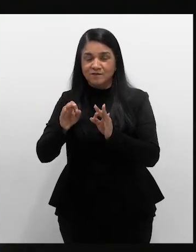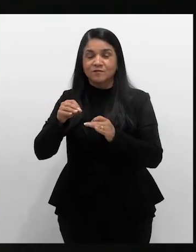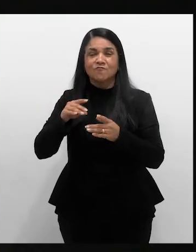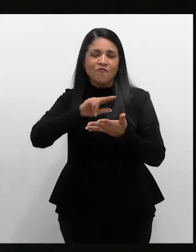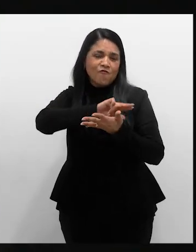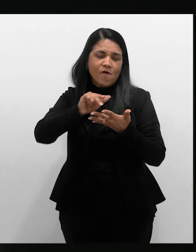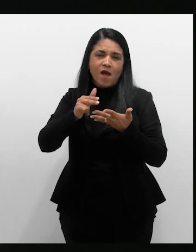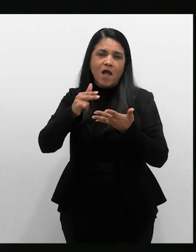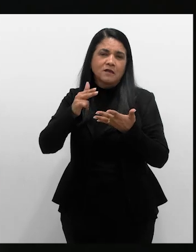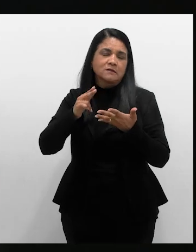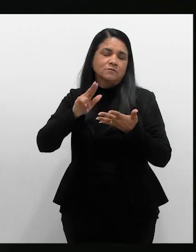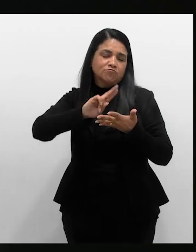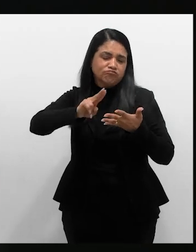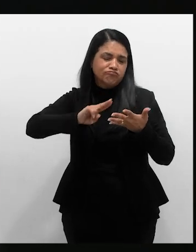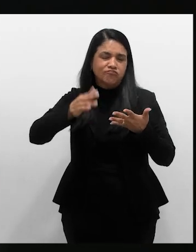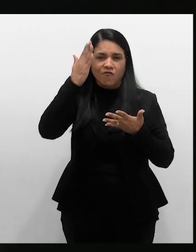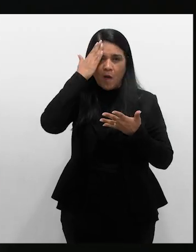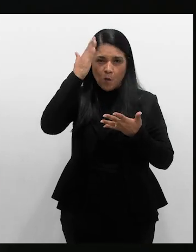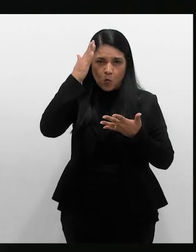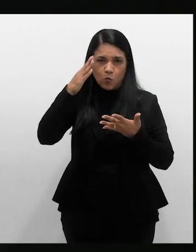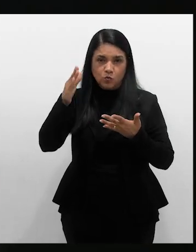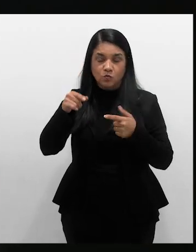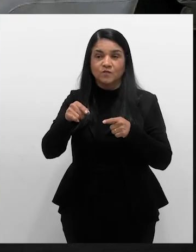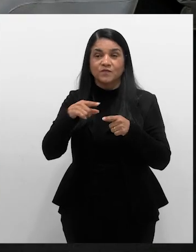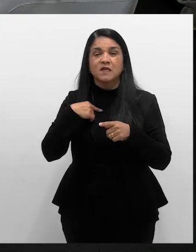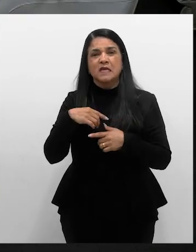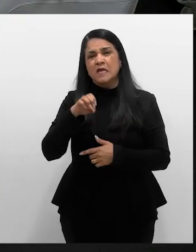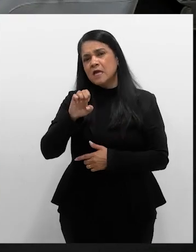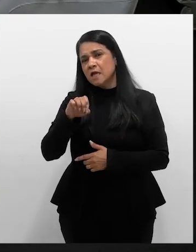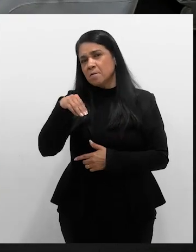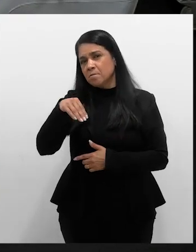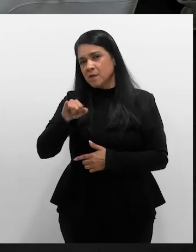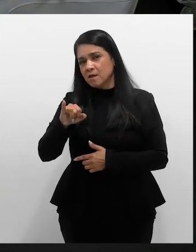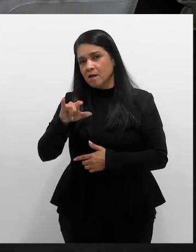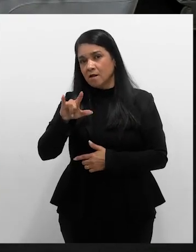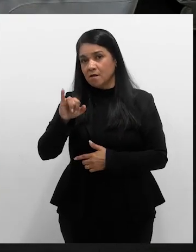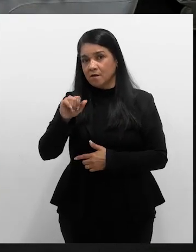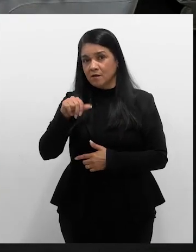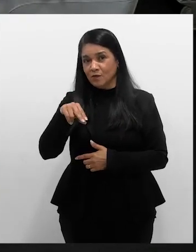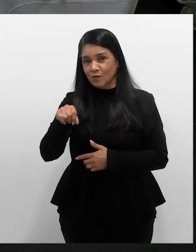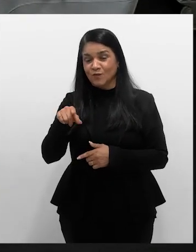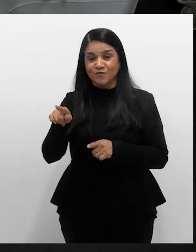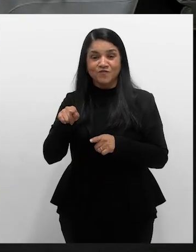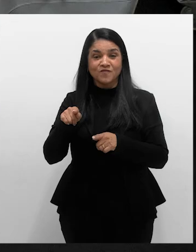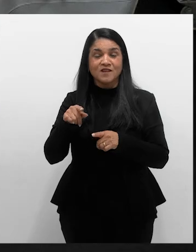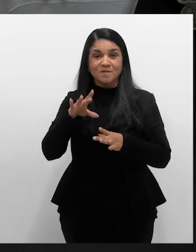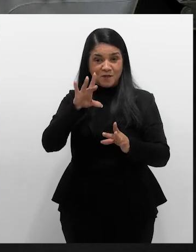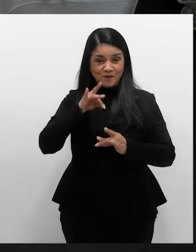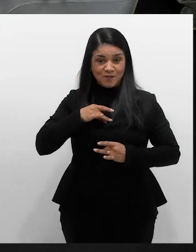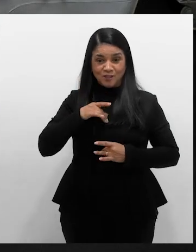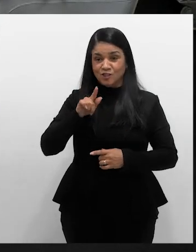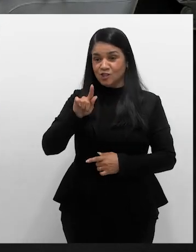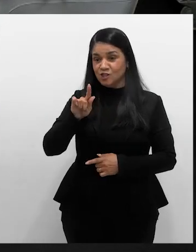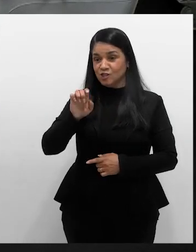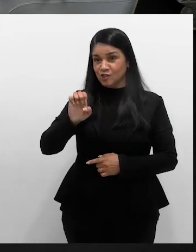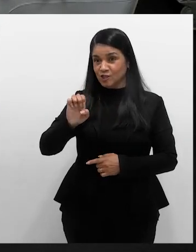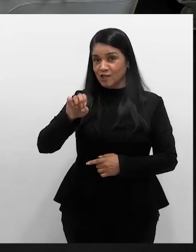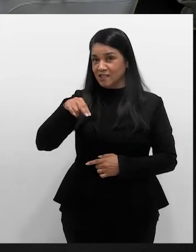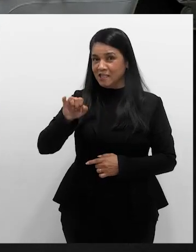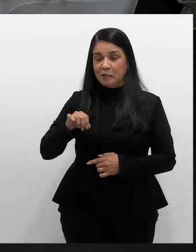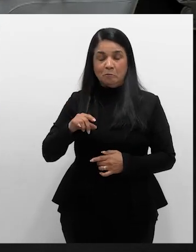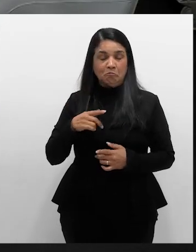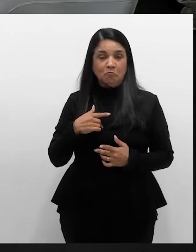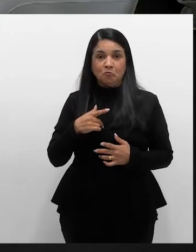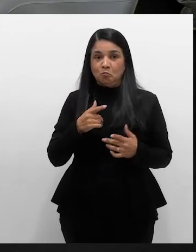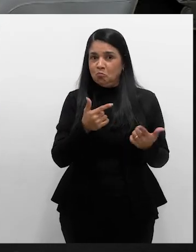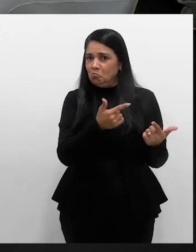Marieta, Elba Ramalho. Exatamente. Otávio Augusto. Aliás, Emiliano ficou, né, aquela genie dele, ninguém nunca mais conseguiu fazer